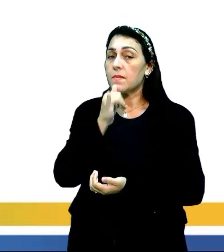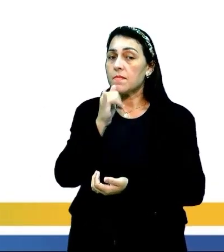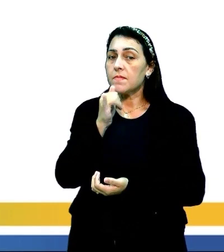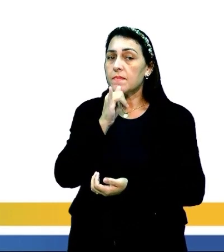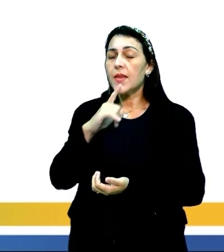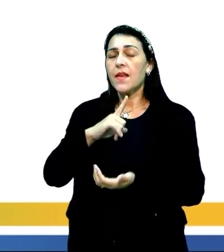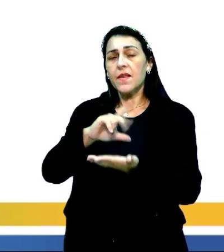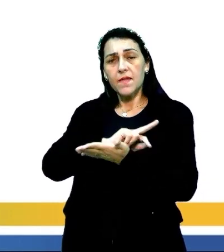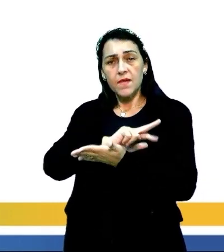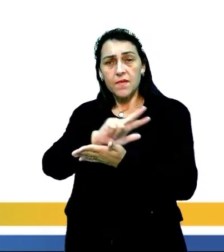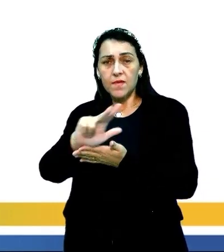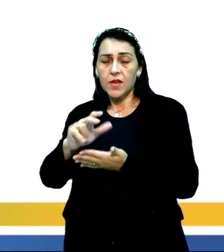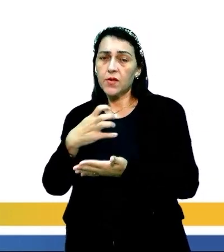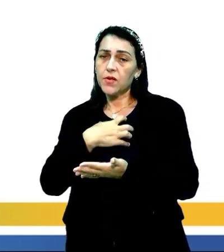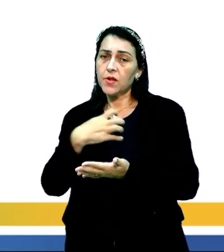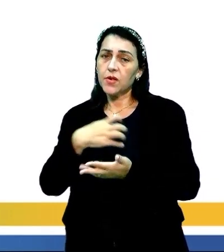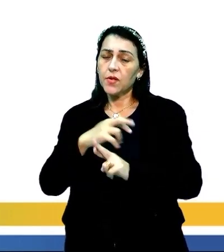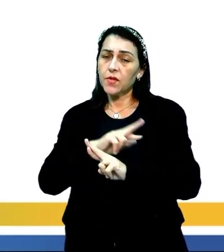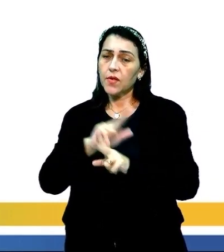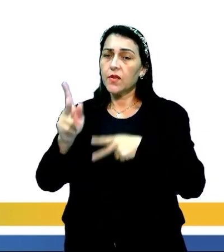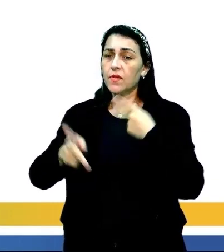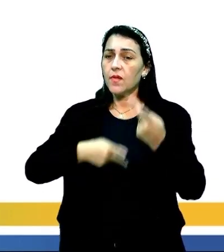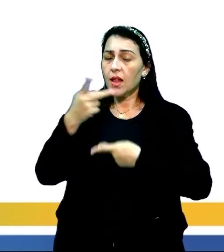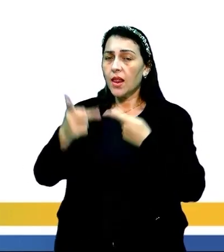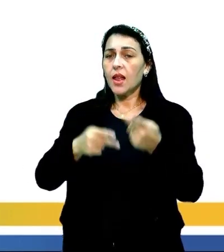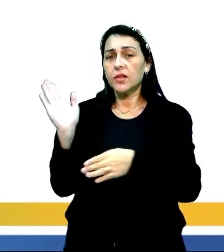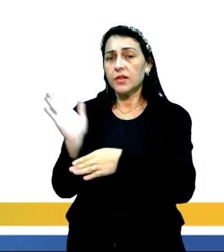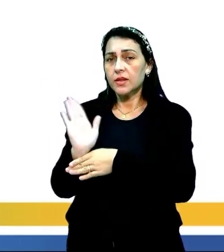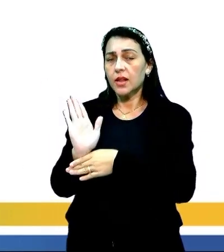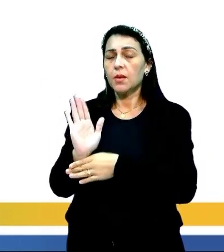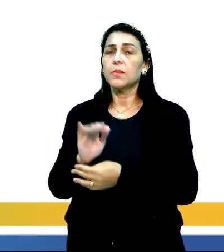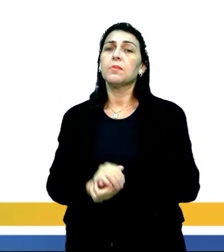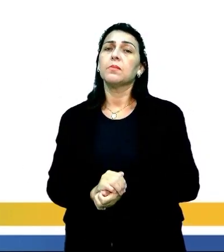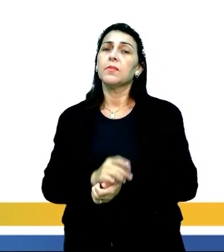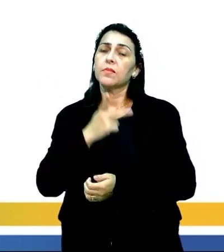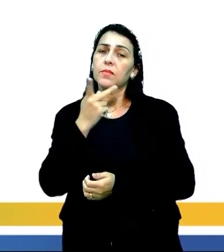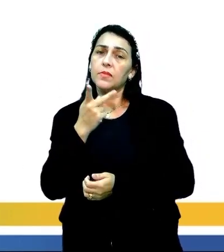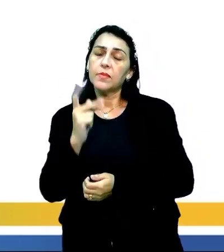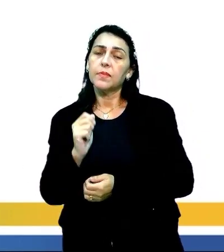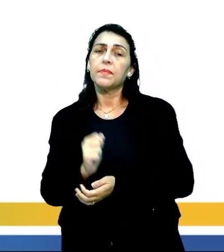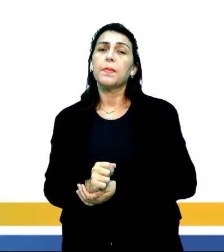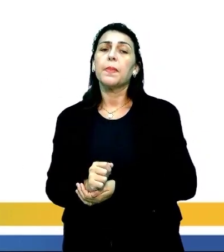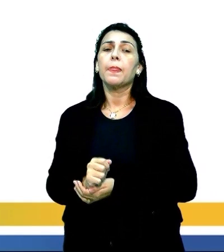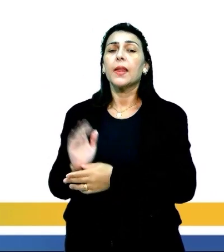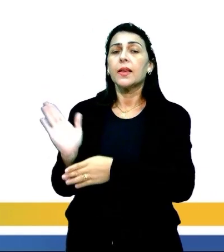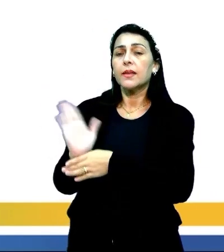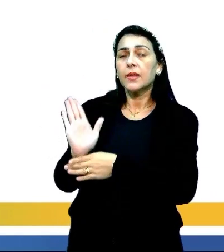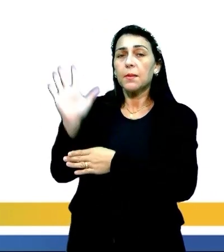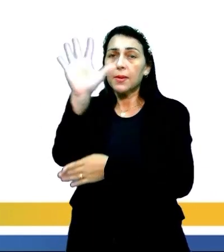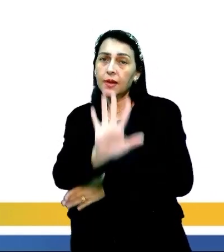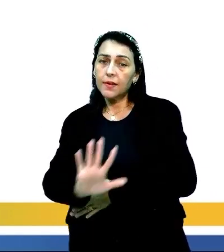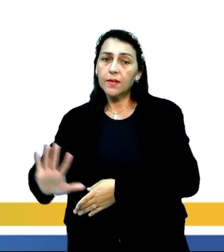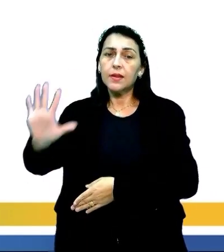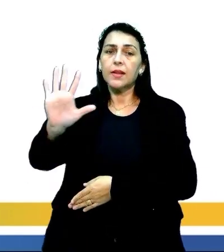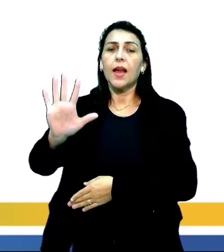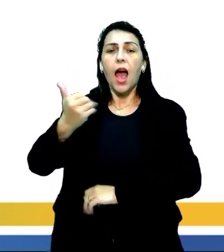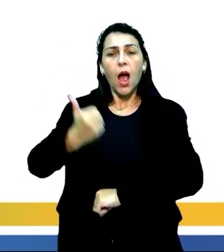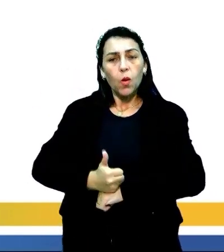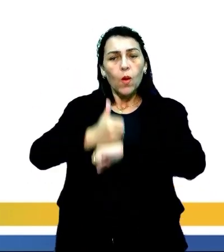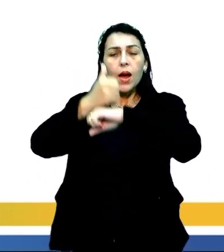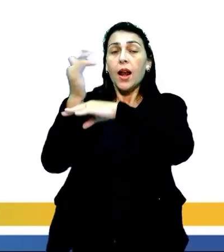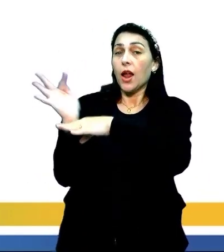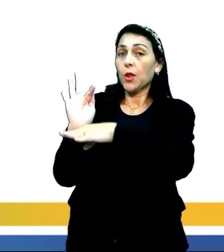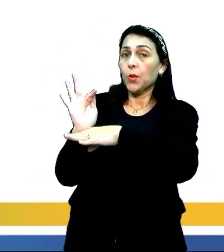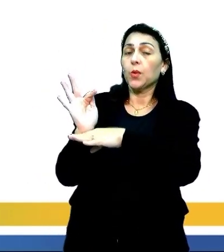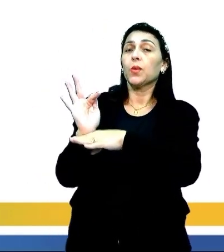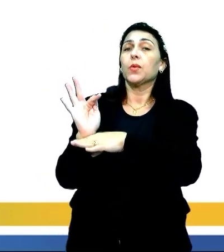exemplo, existem diversas formas diferentes de falarmos sobre cinema. Nós poderíamos falar sobre o cinema nacional, nós poderíamos falar